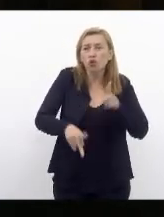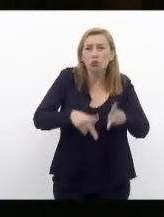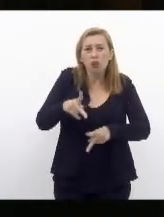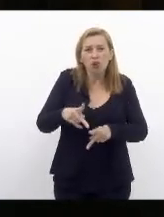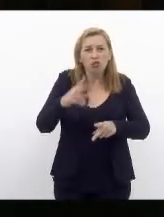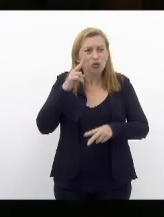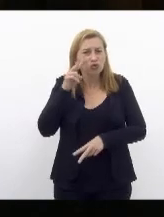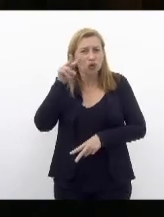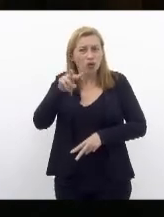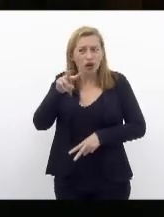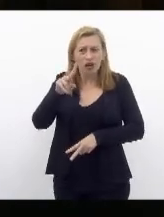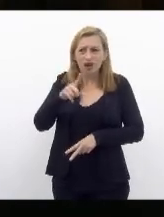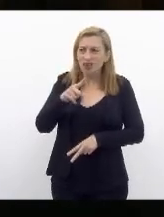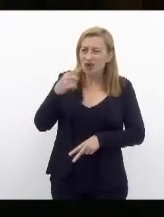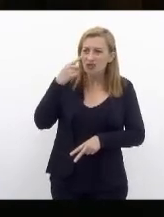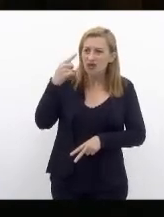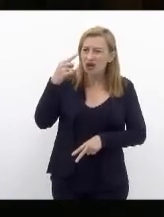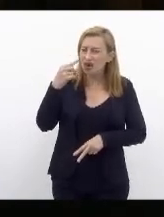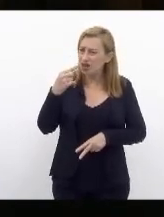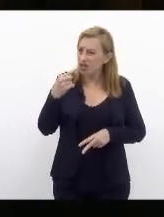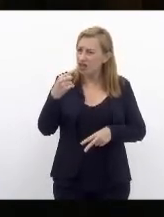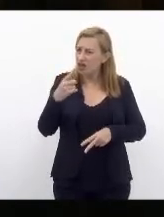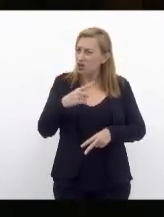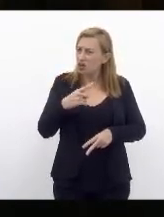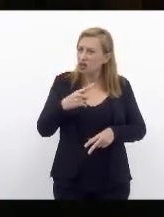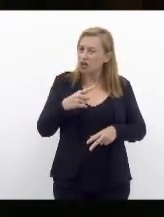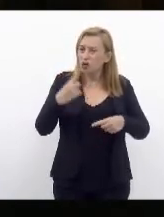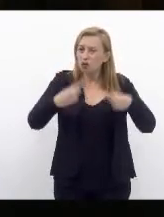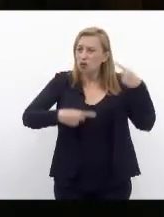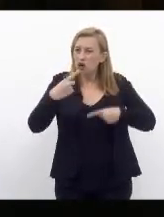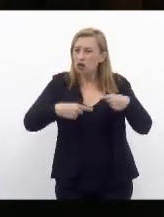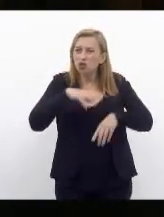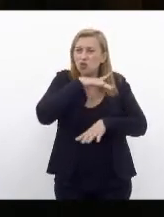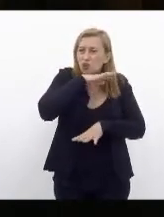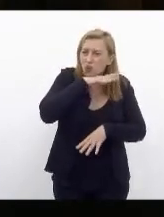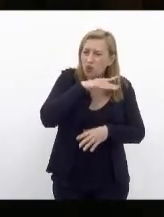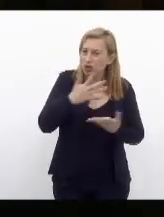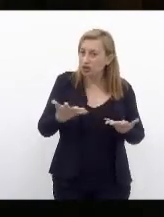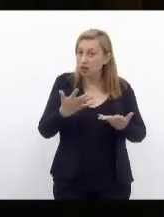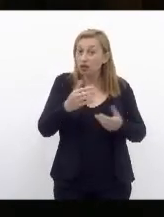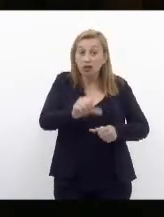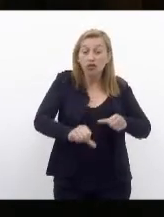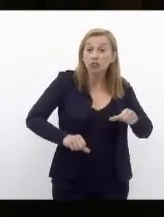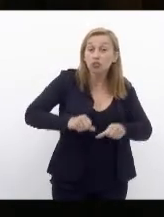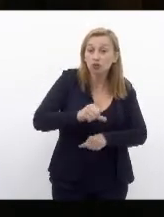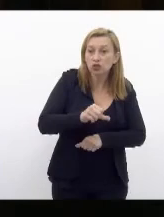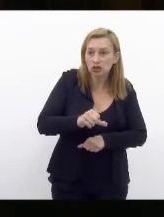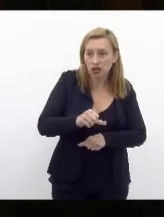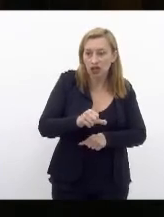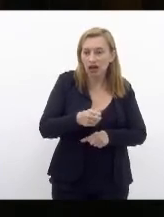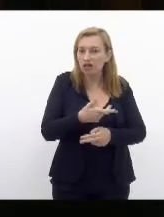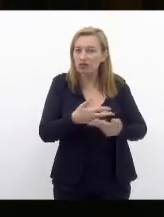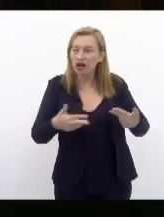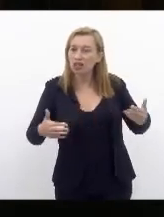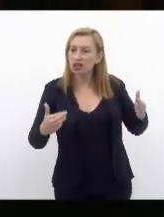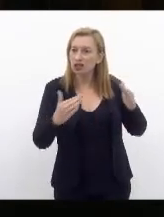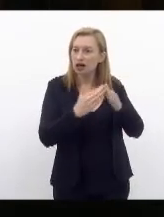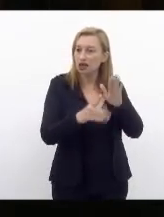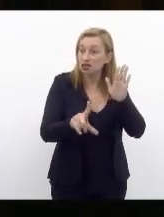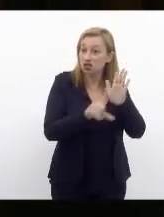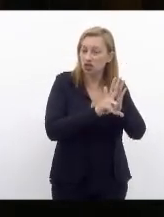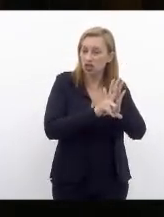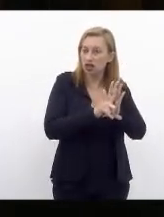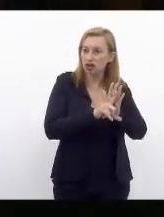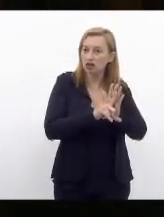ruim. Nós vivemos um momento de transformação do Brasil em 2018, mudamos boa parte das casas legislativas,